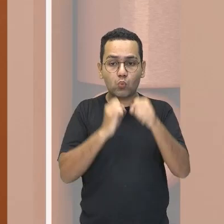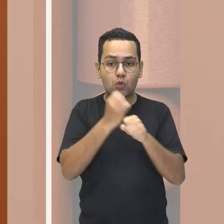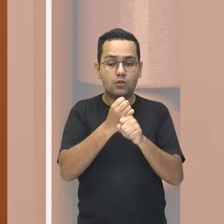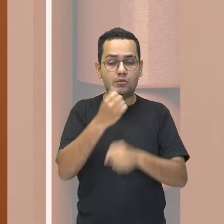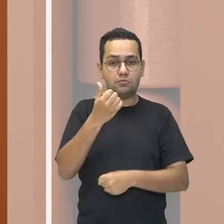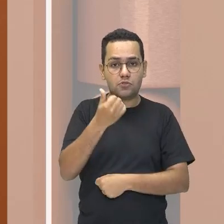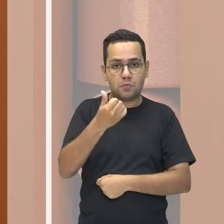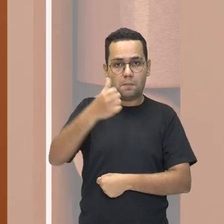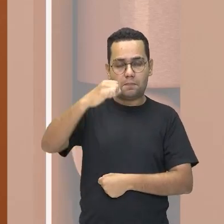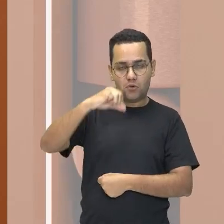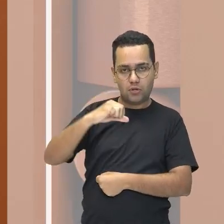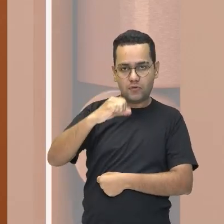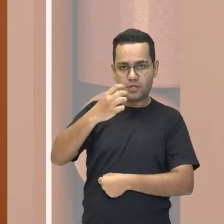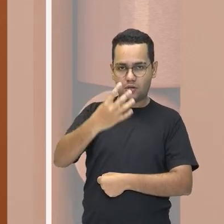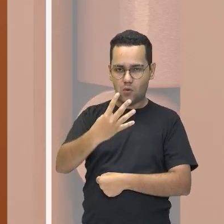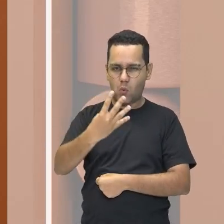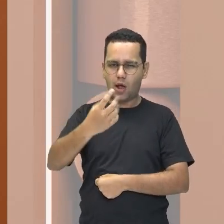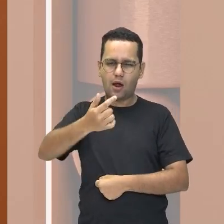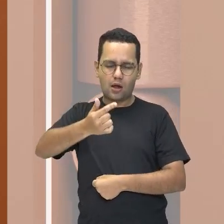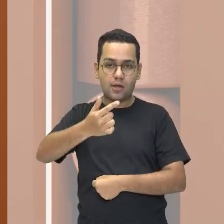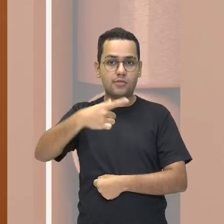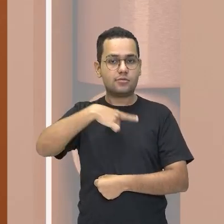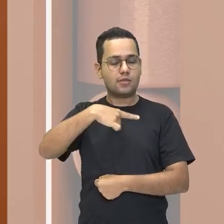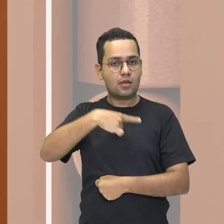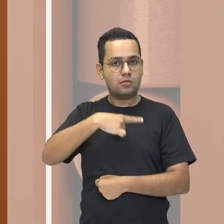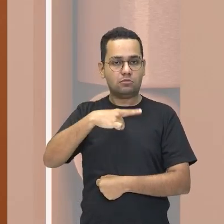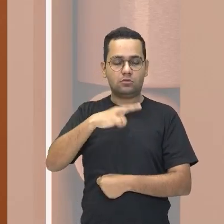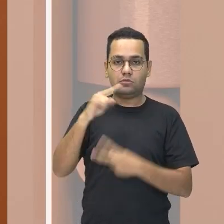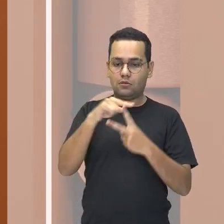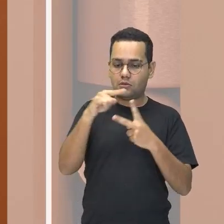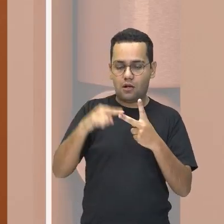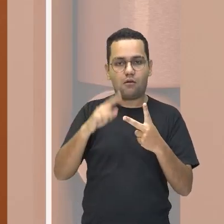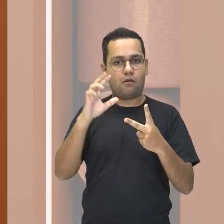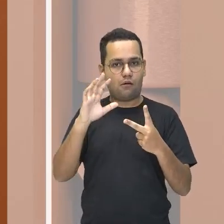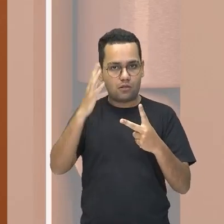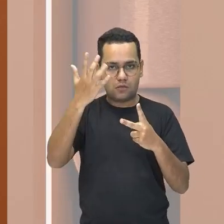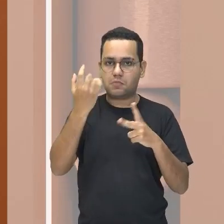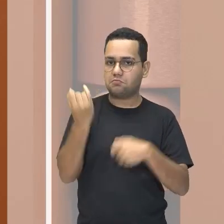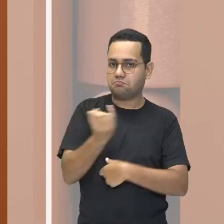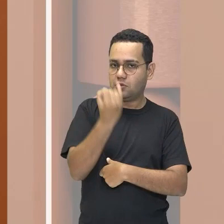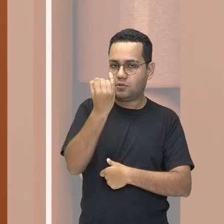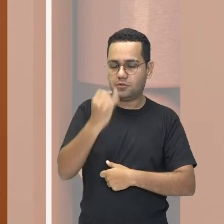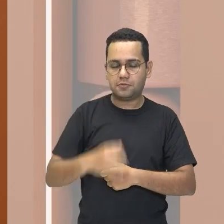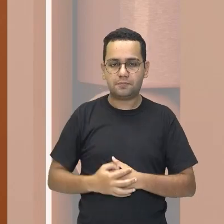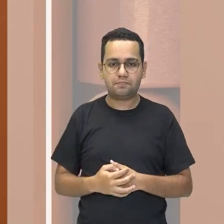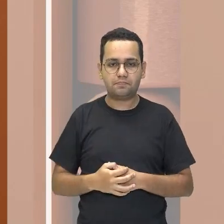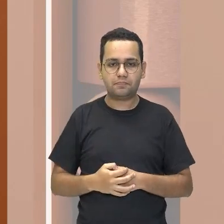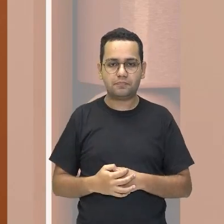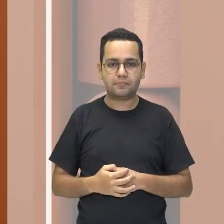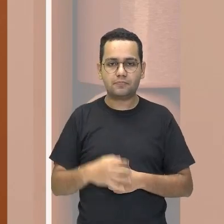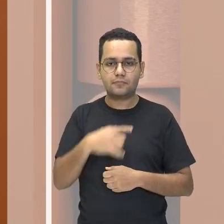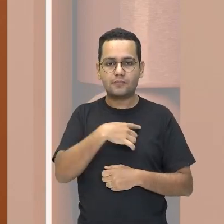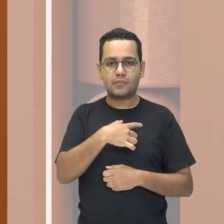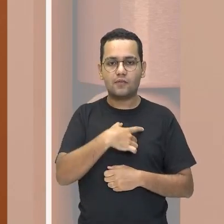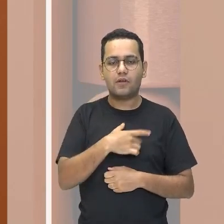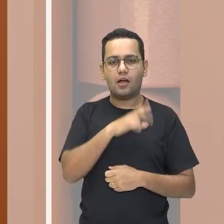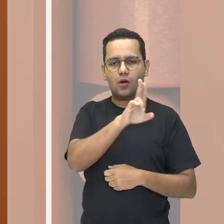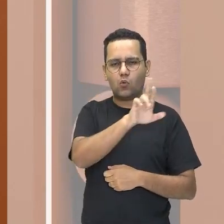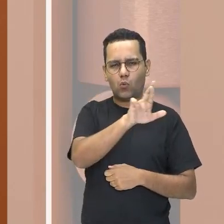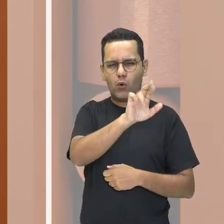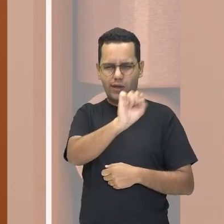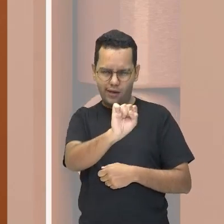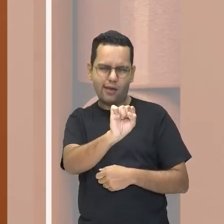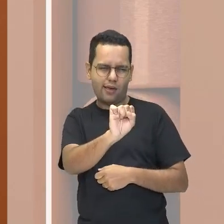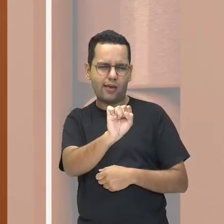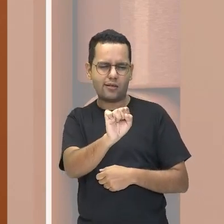1942, com dois acontecimentos marcantes. Primeiro, a entrada da União Soviética no conflito. O